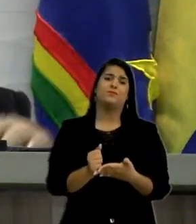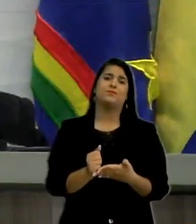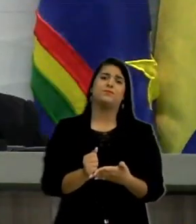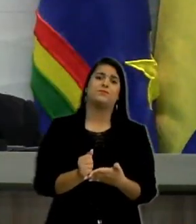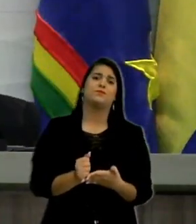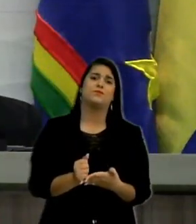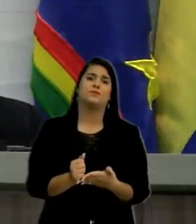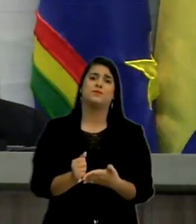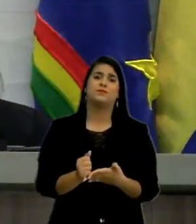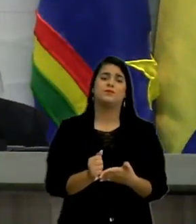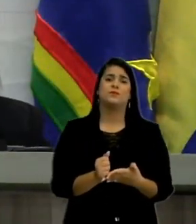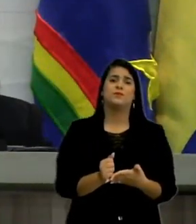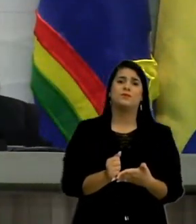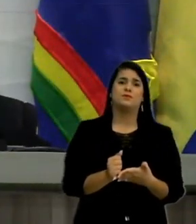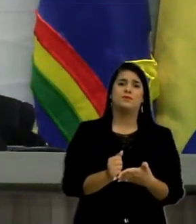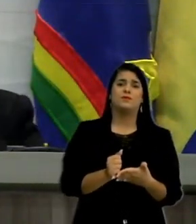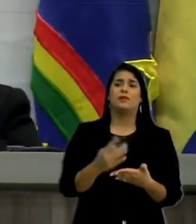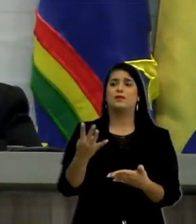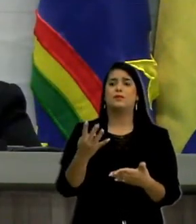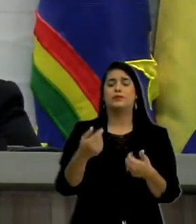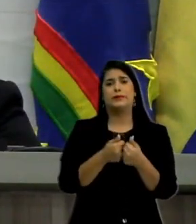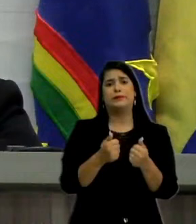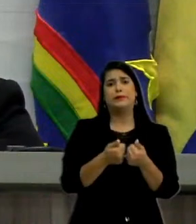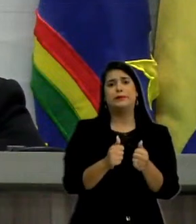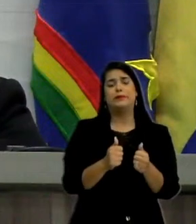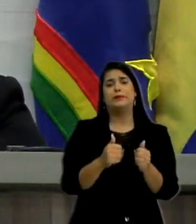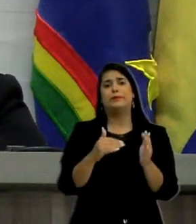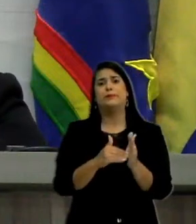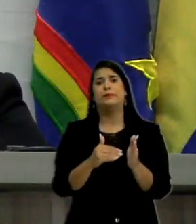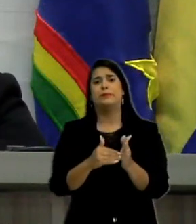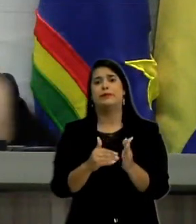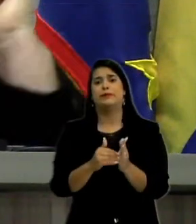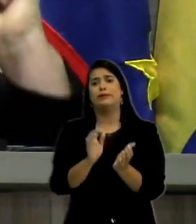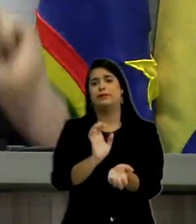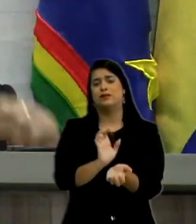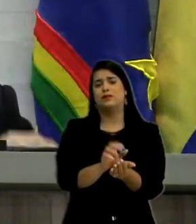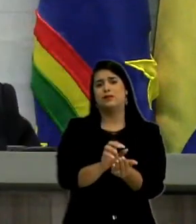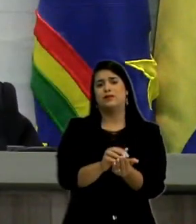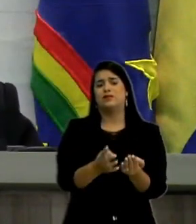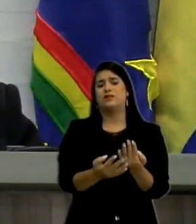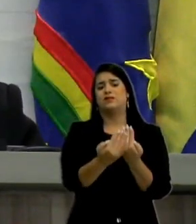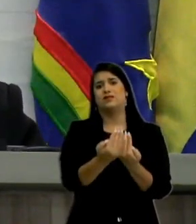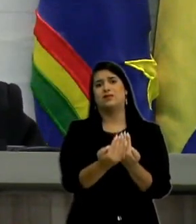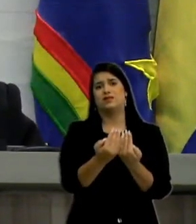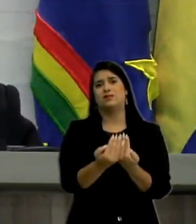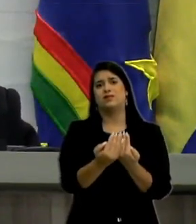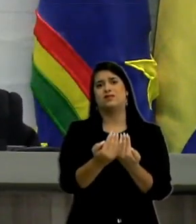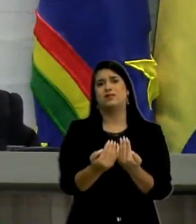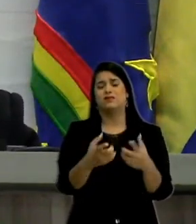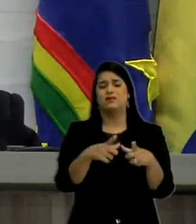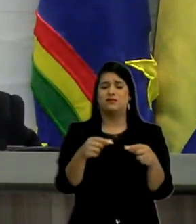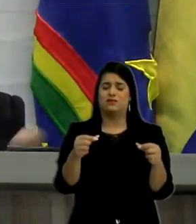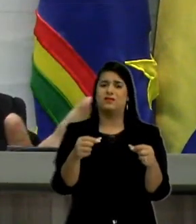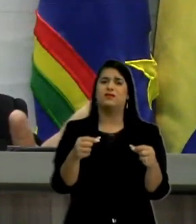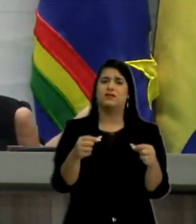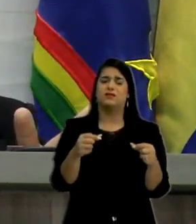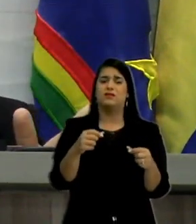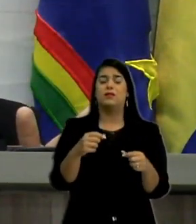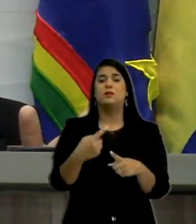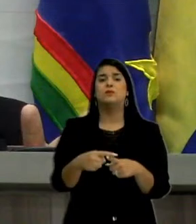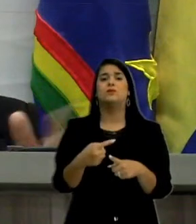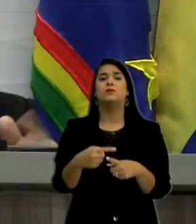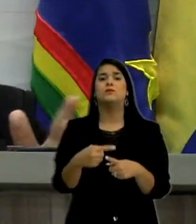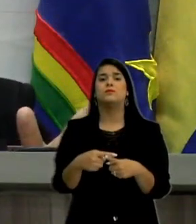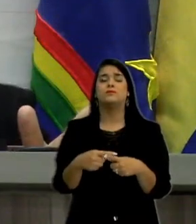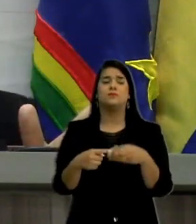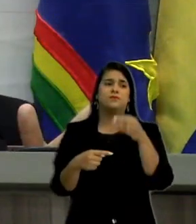para ir uns 4 ônibus ali para Recife, ficar de frente ao Palácio das princesas para falar com a governadora, porque, na verdade,